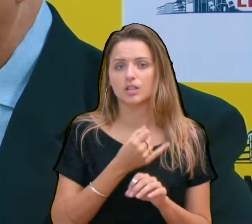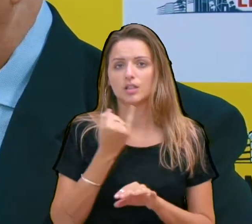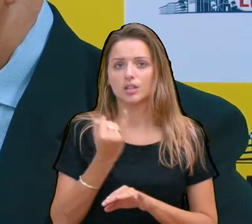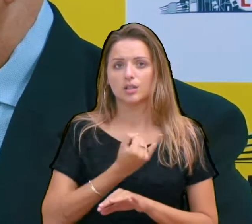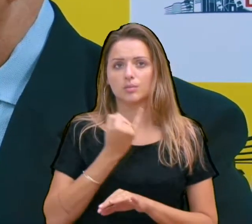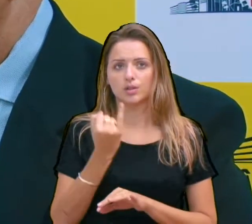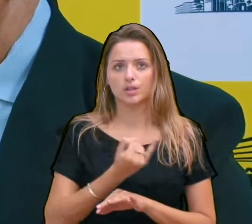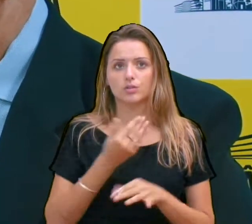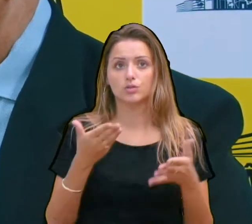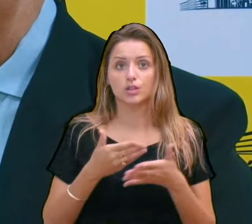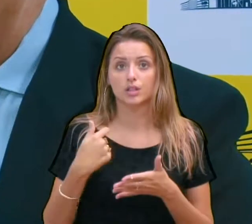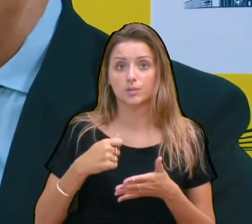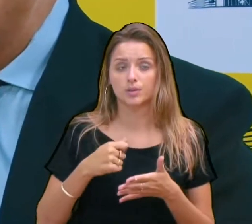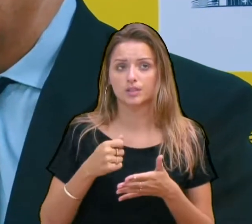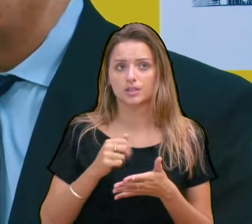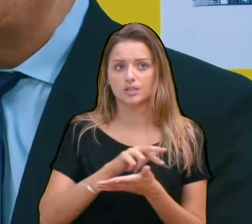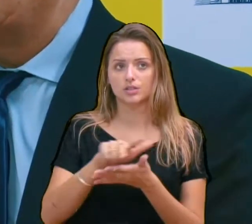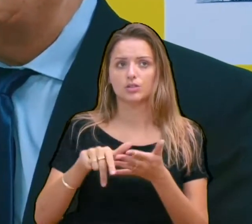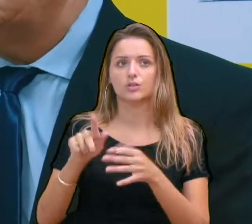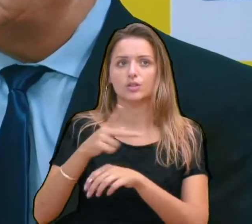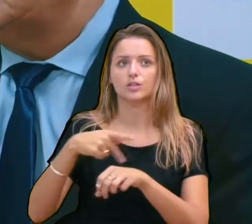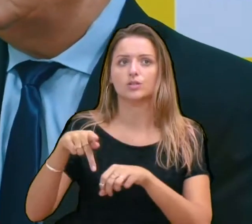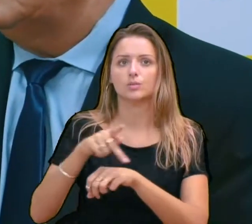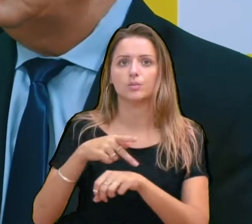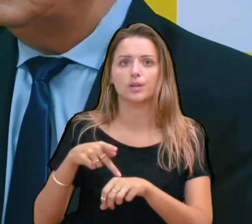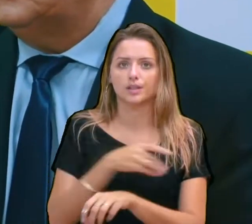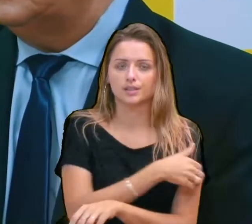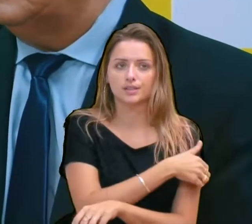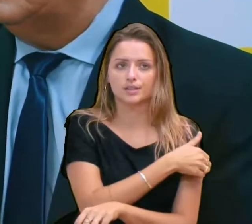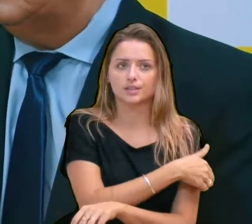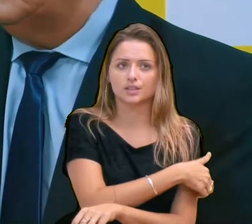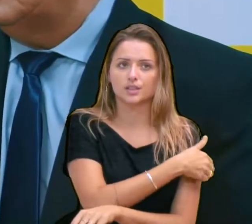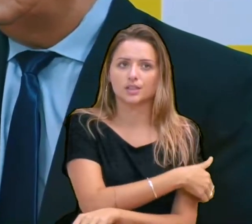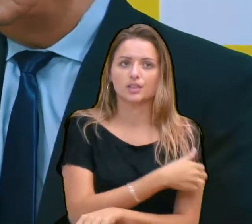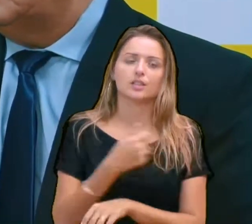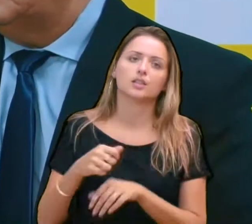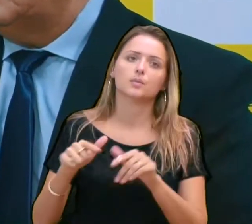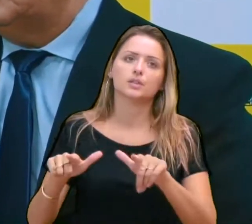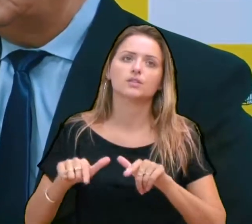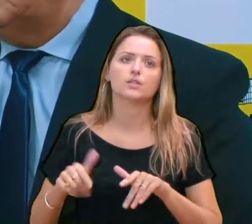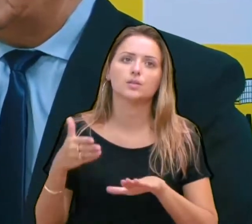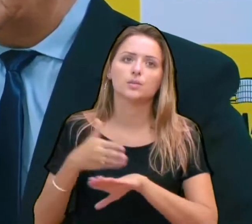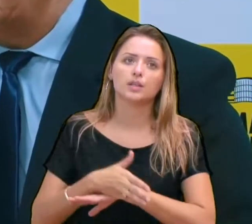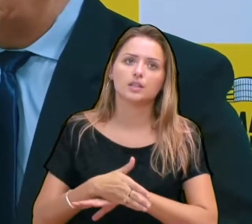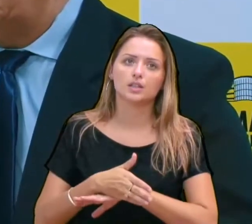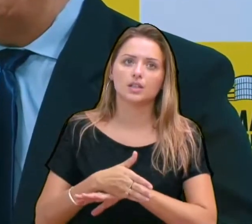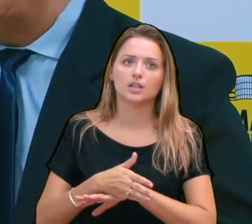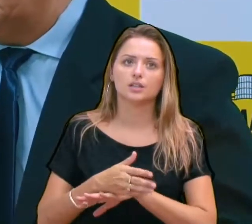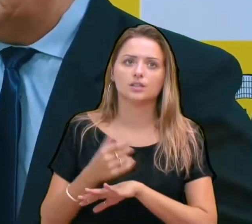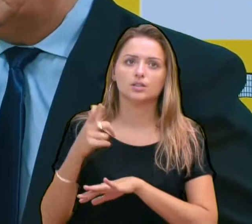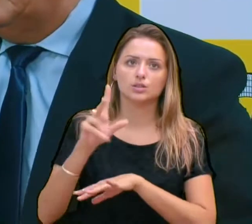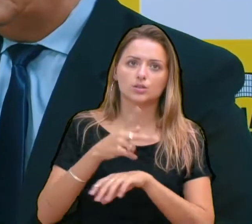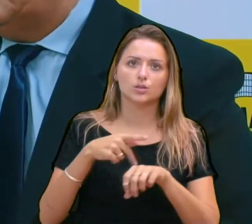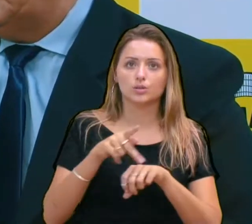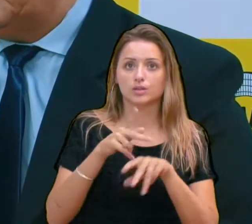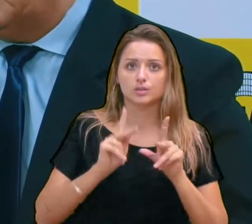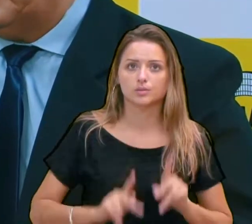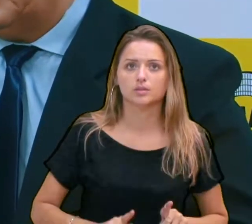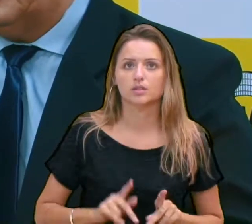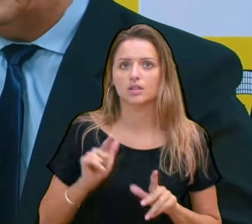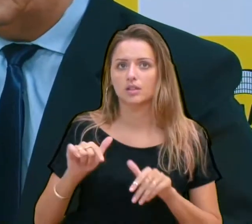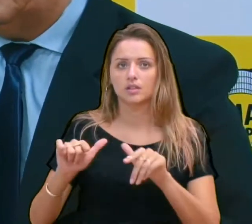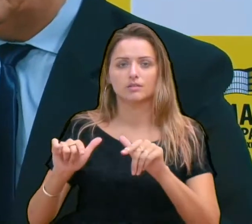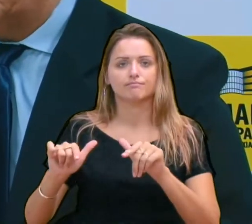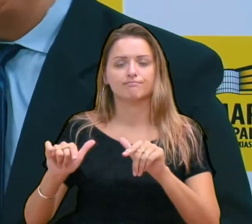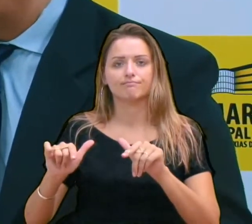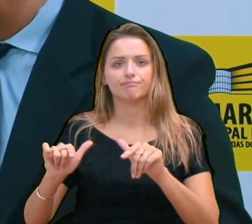importância, já que é necessário em diversos países, locais que necessitam esse certificado para a entrada de estrangeiros. Exatamente. Então é esse certificado